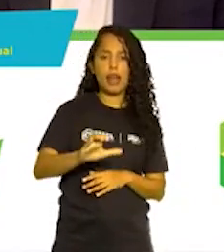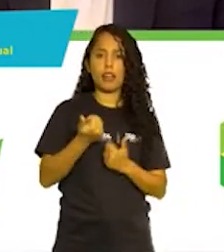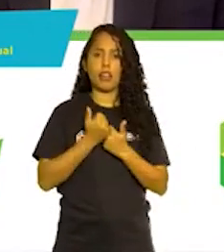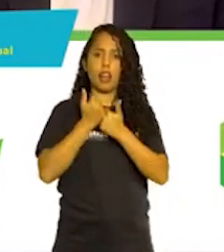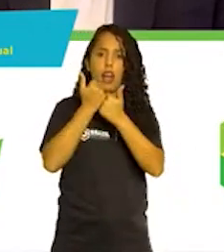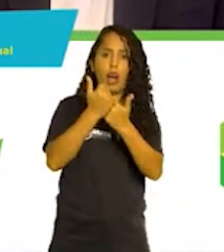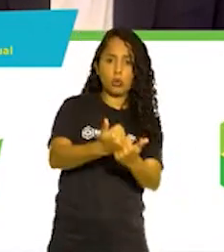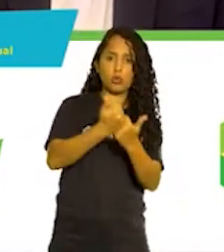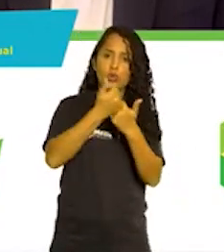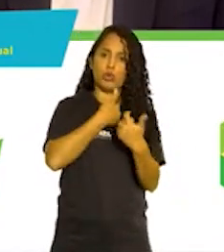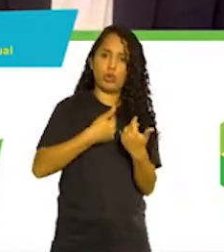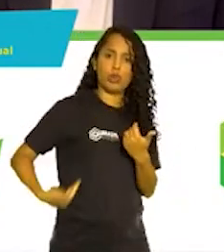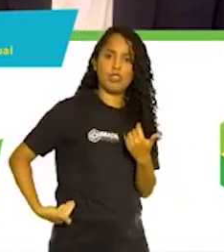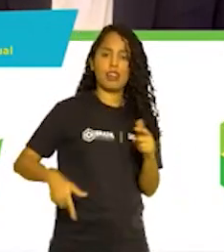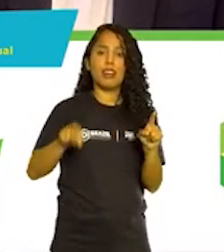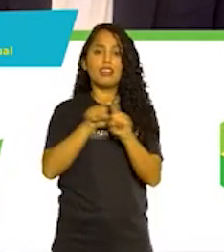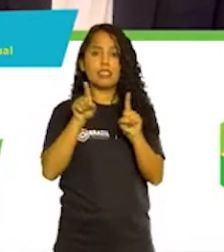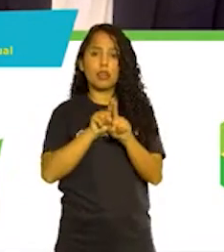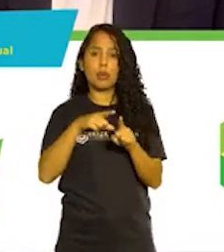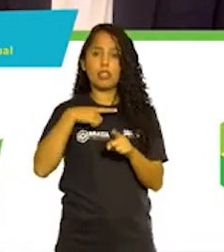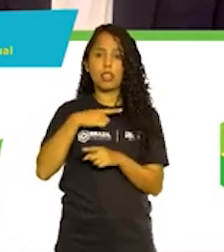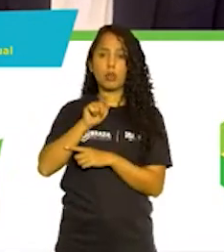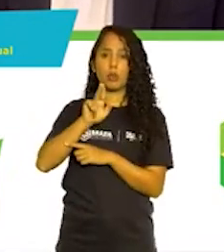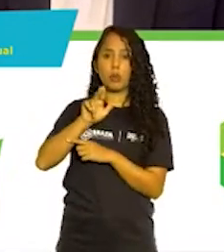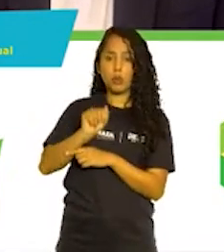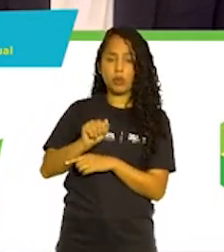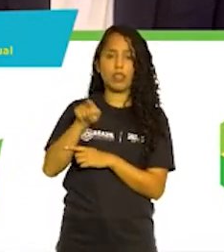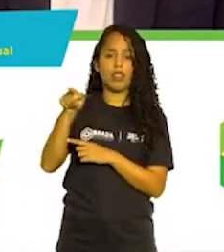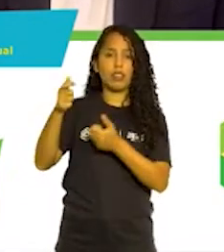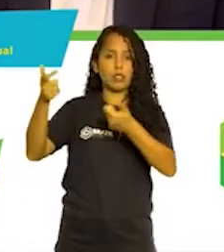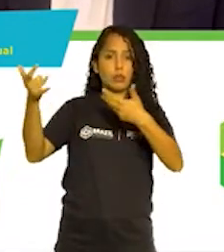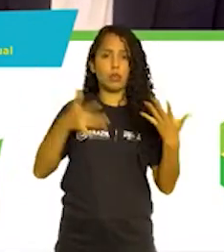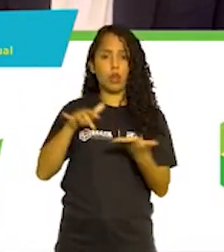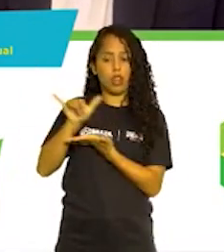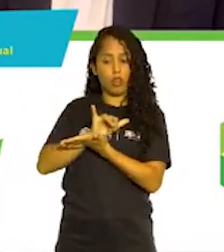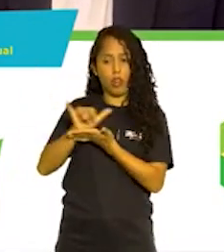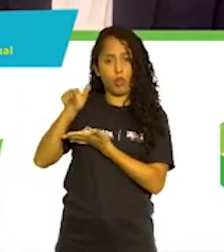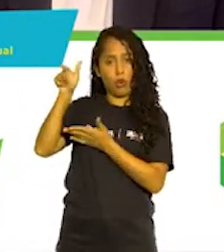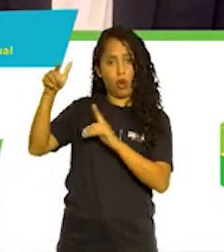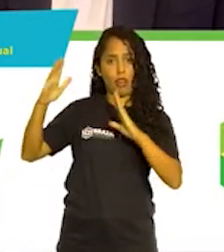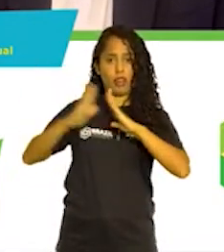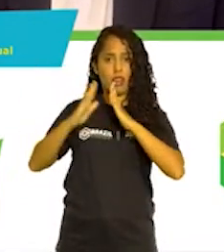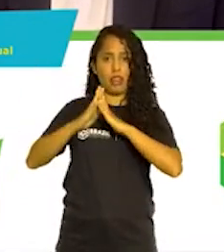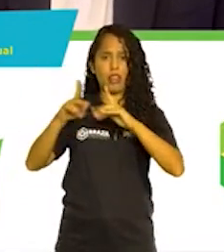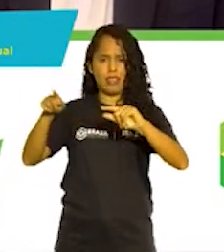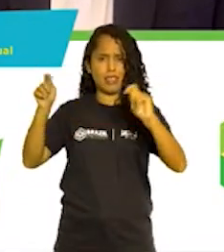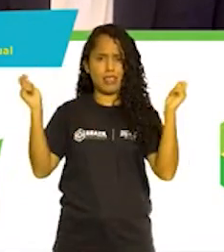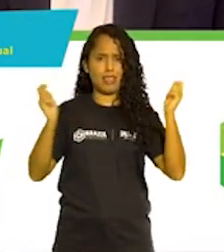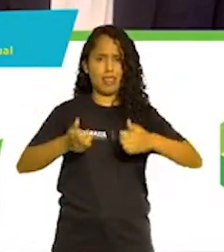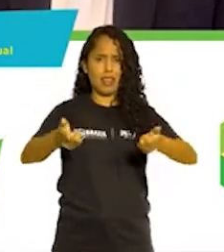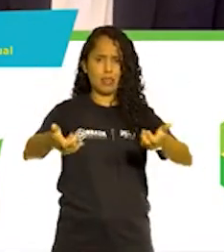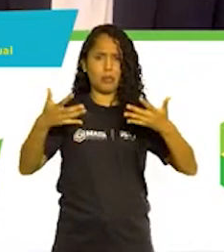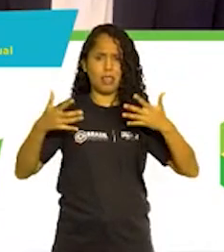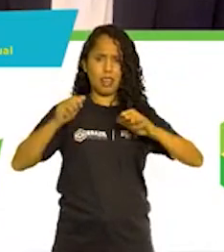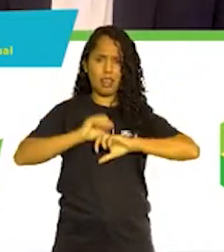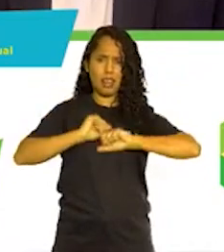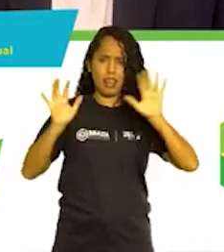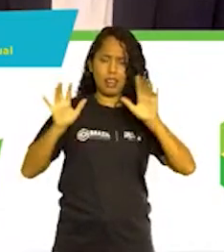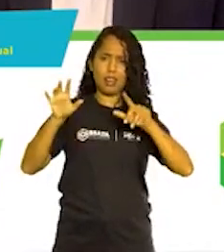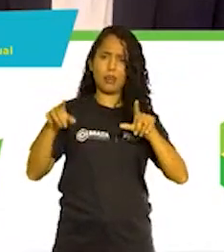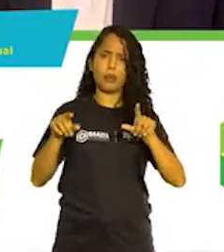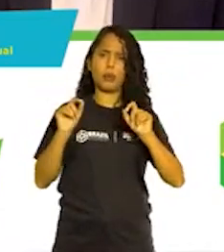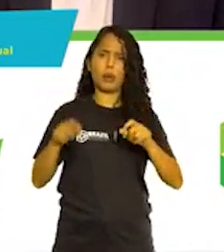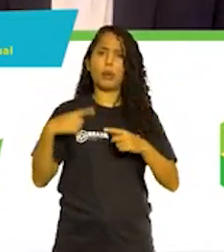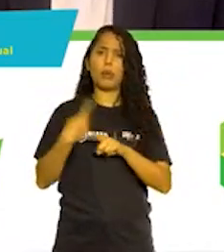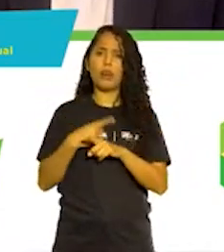tudo mais, aí o Guga Chakra, que mora lá em Nova York, perguntou, Mônica, você podia esclarecer para mim? Eu não estou entendendo, por que que para pagar